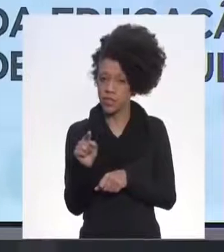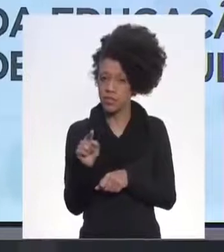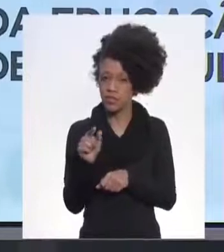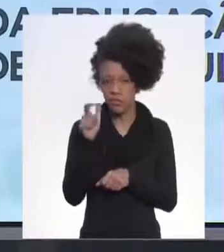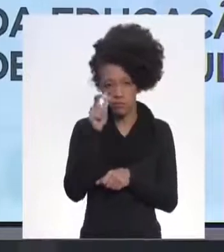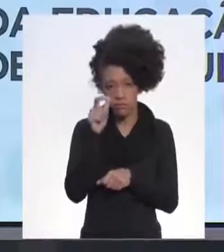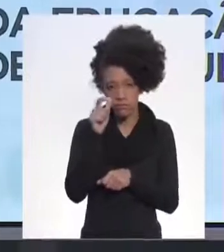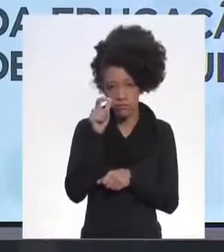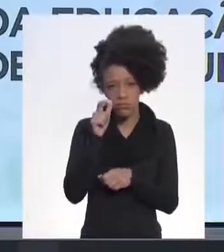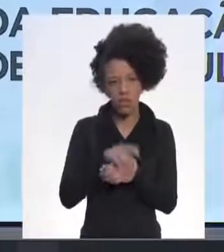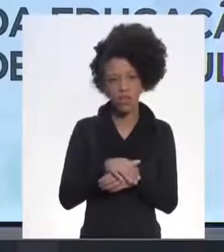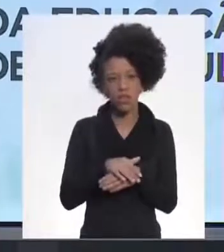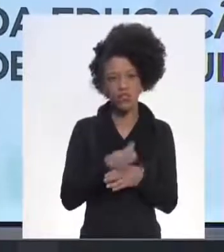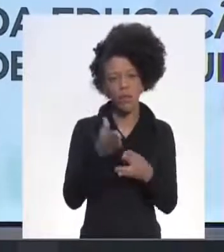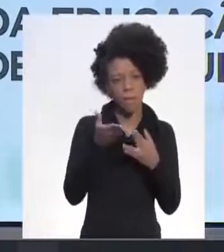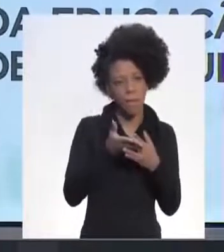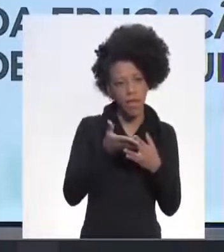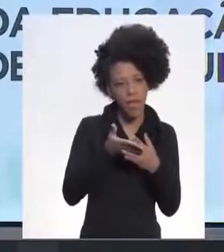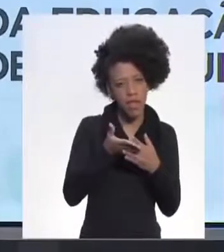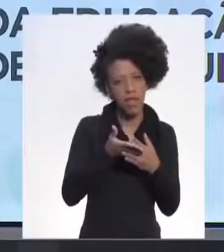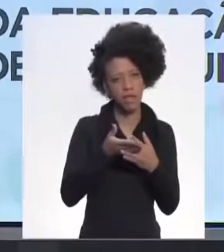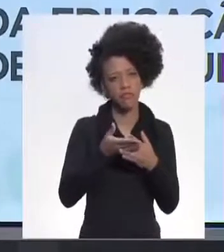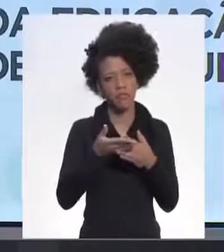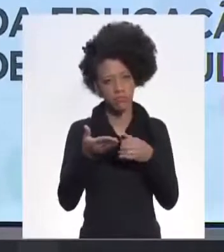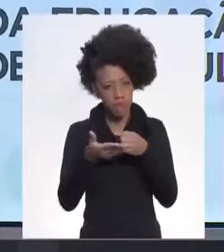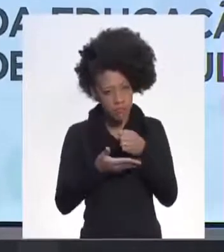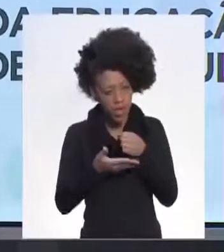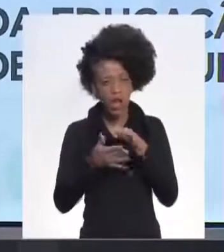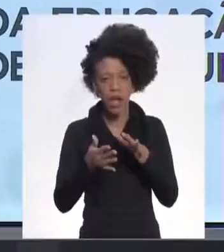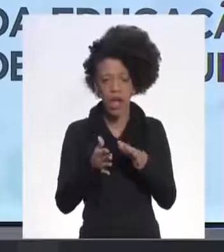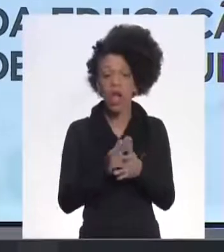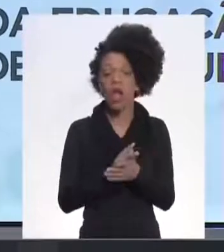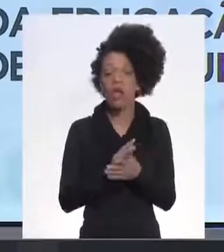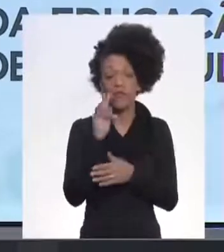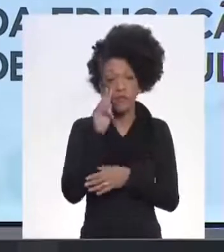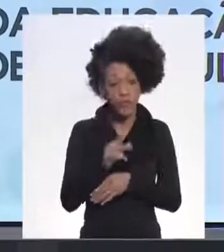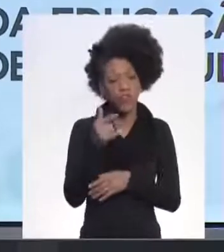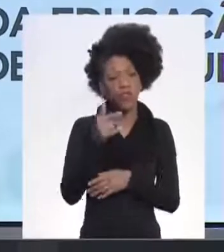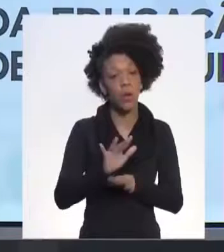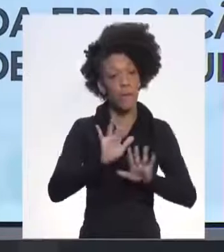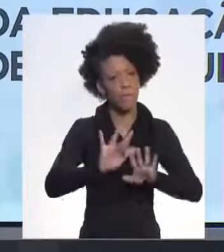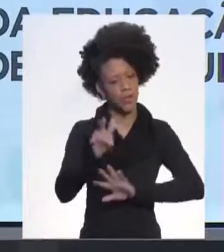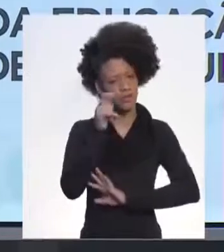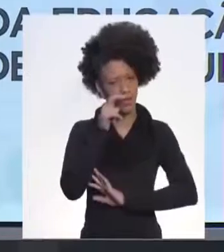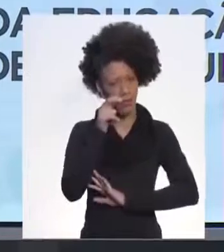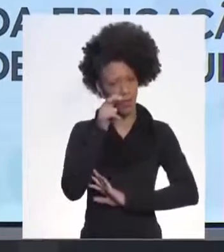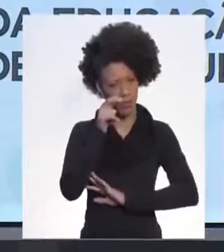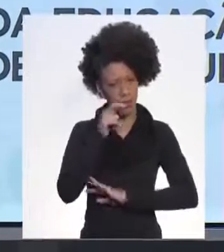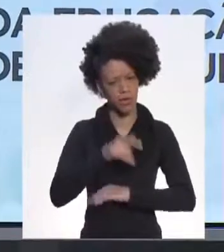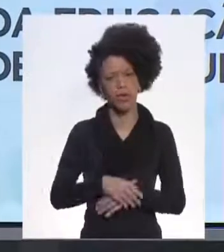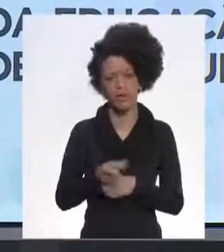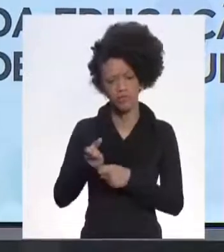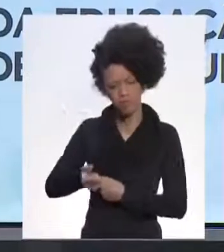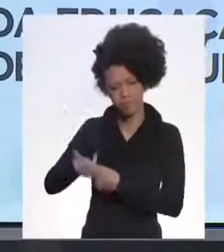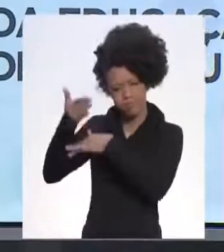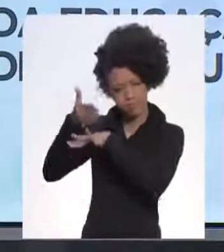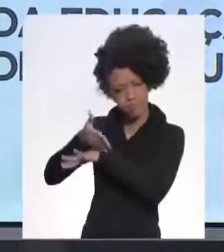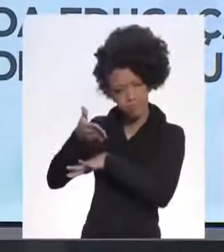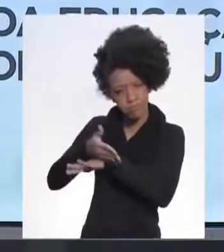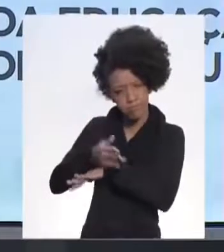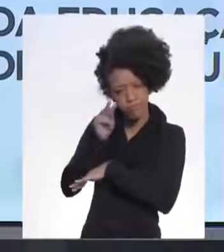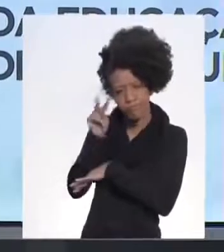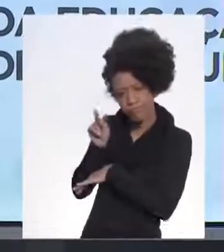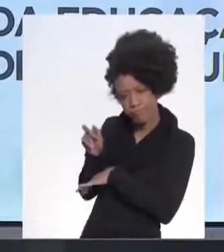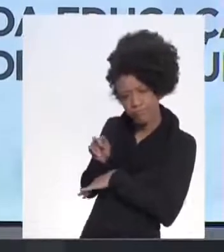dos meios, dos extremos, nós vamos rever aí no começo, mas para acompanhar vocês no chat, colocar o que vocês estão dizendo aí